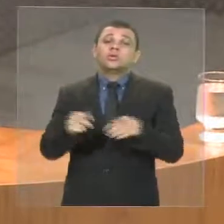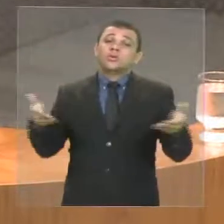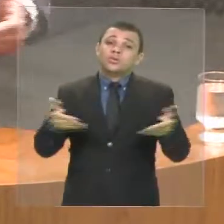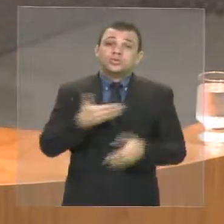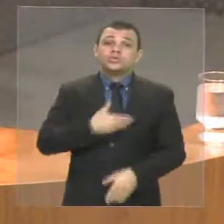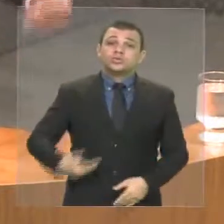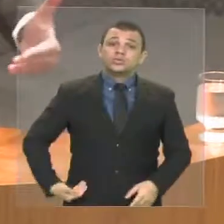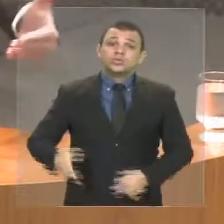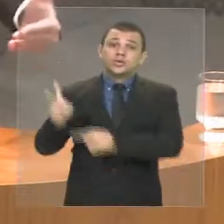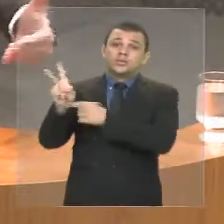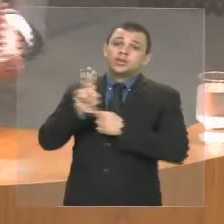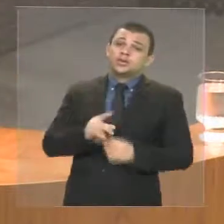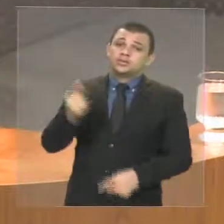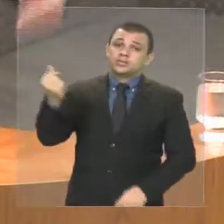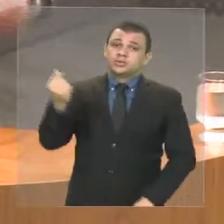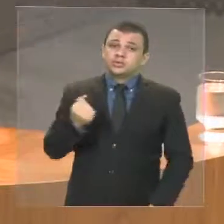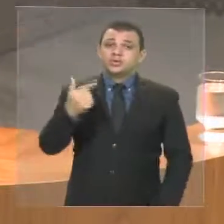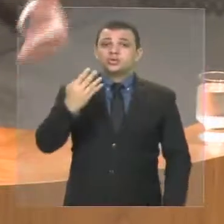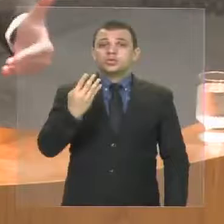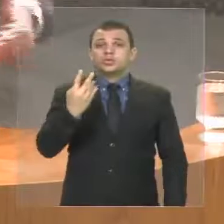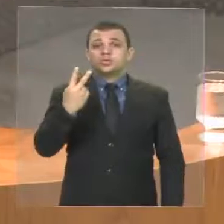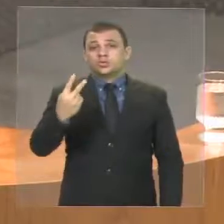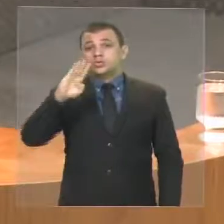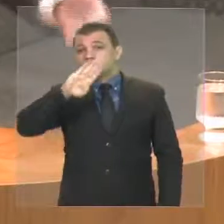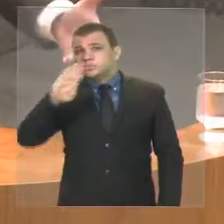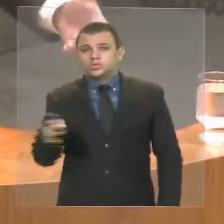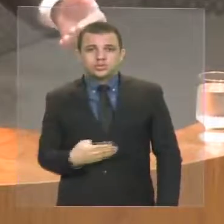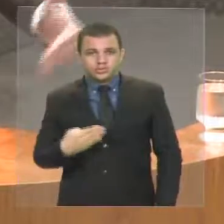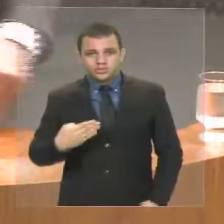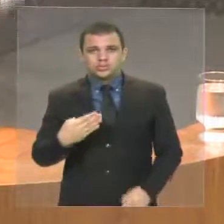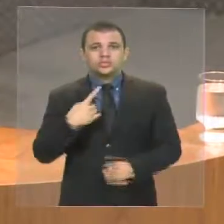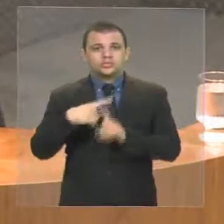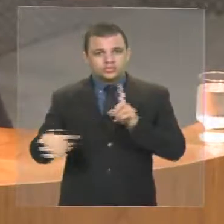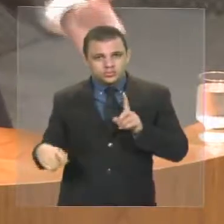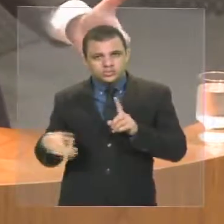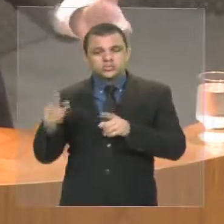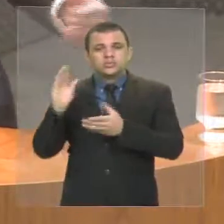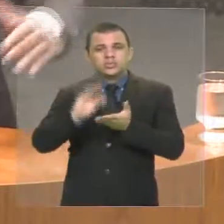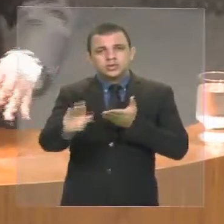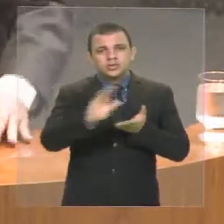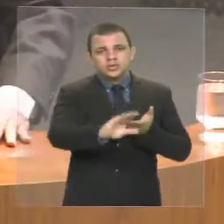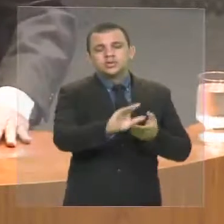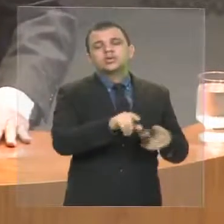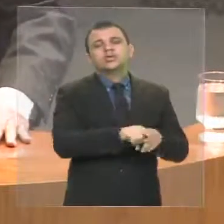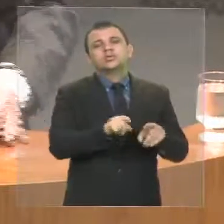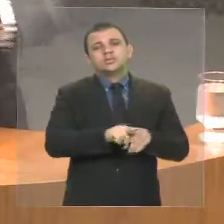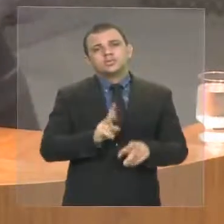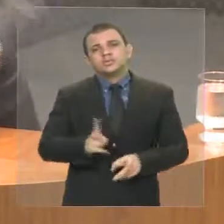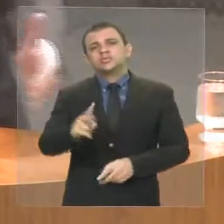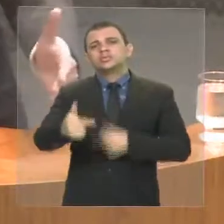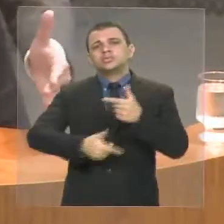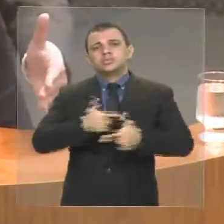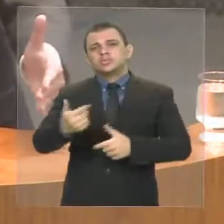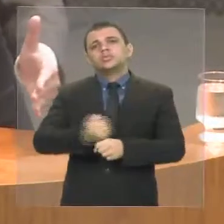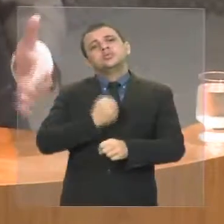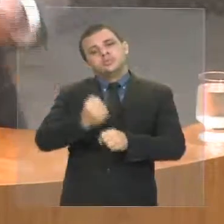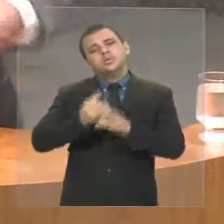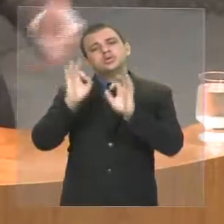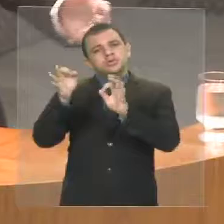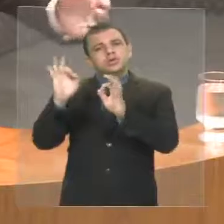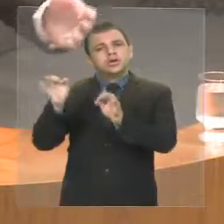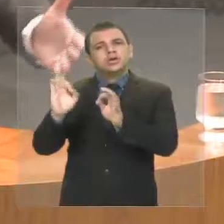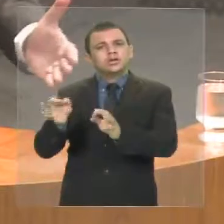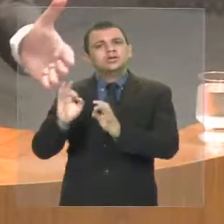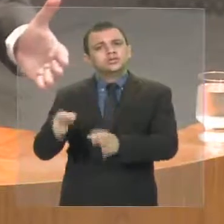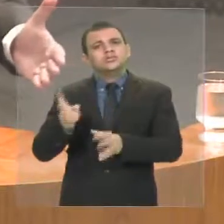2,5 bilhões de recursos do BNDES para investir, e está dando continuidade nas obras, o que faz muito bem. É assim